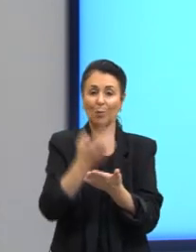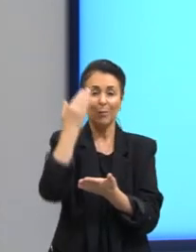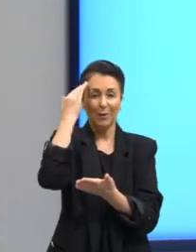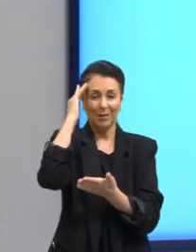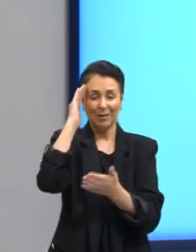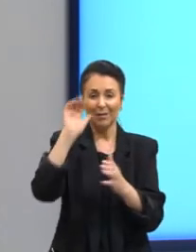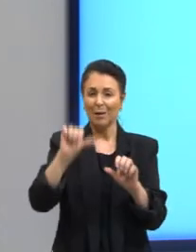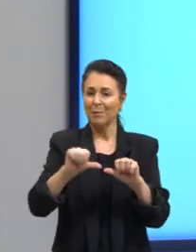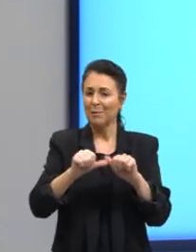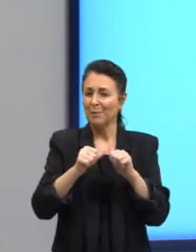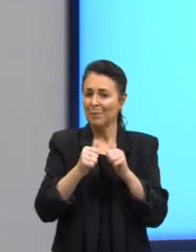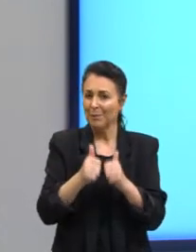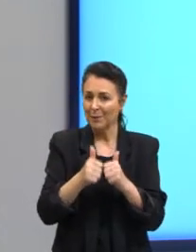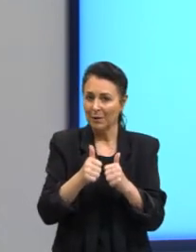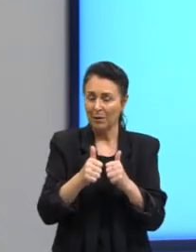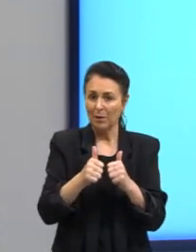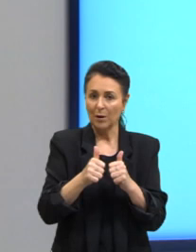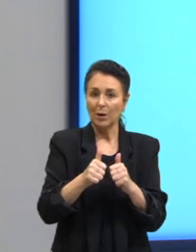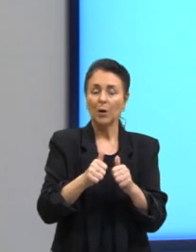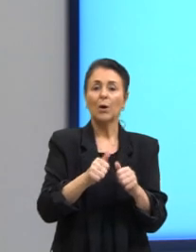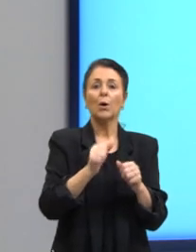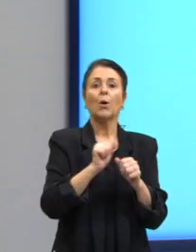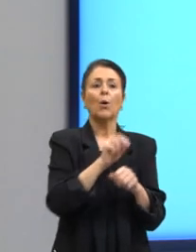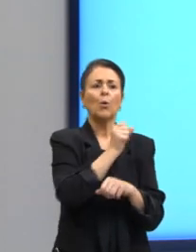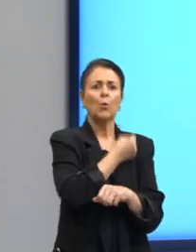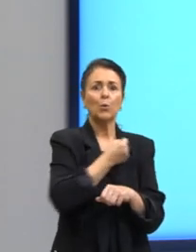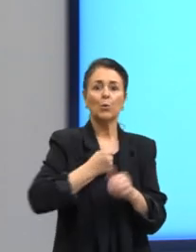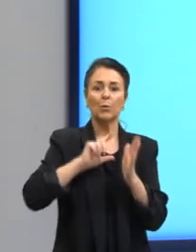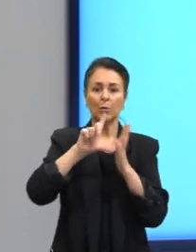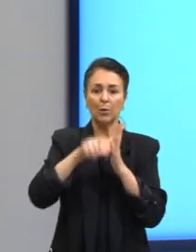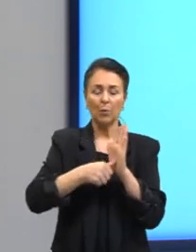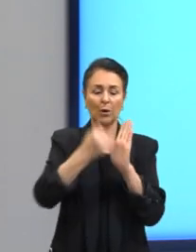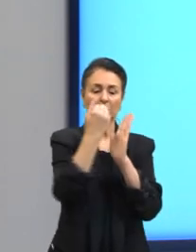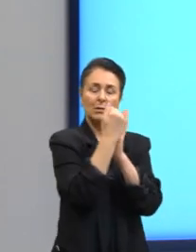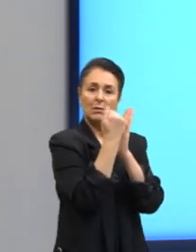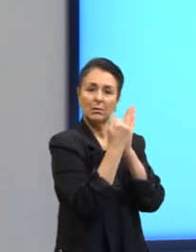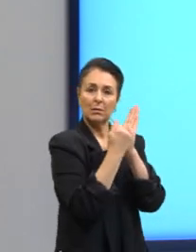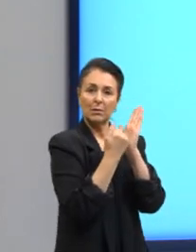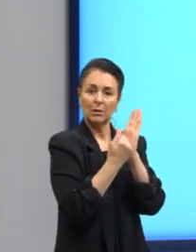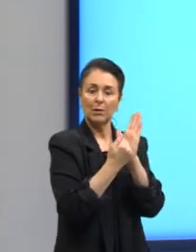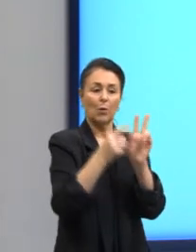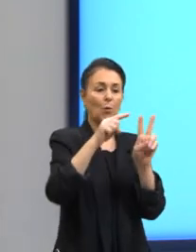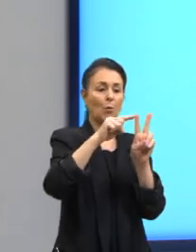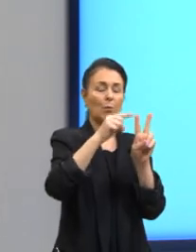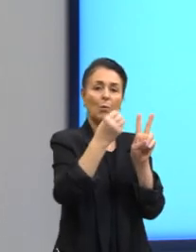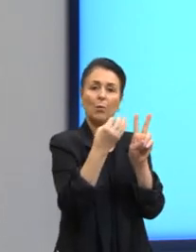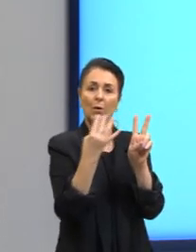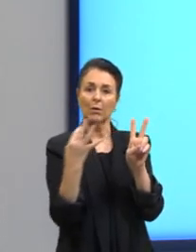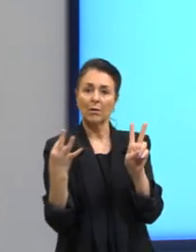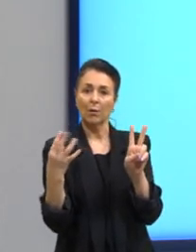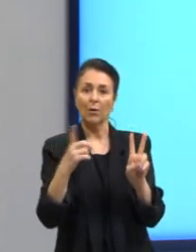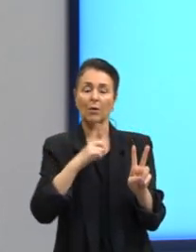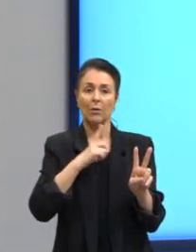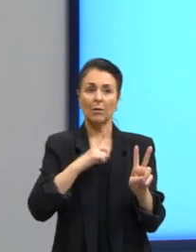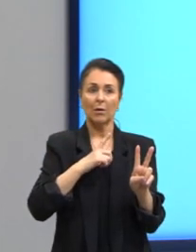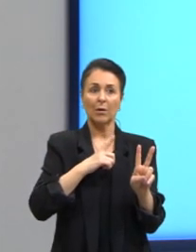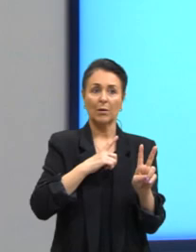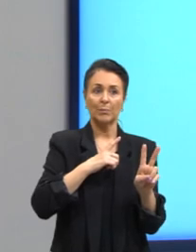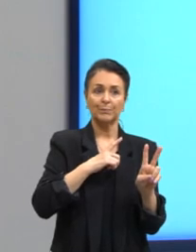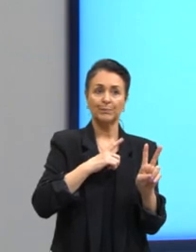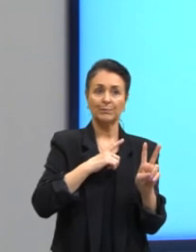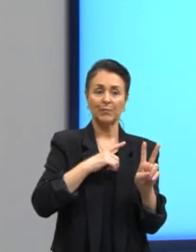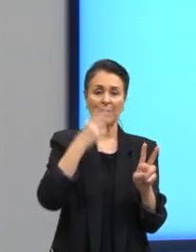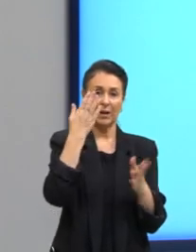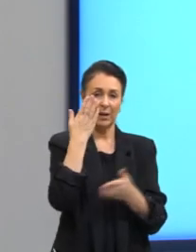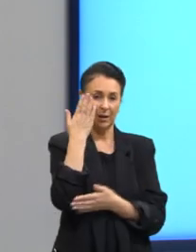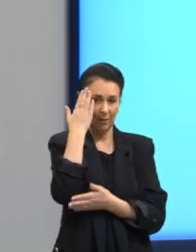Então qual dos números a seguir pode ser classificado como irracional e aqui então nós temos uma um aqui que a